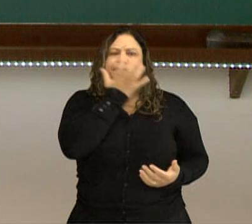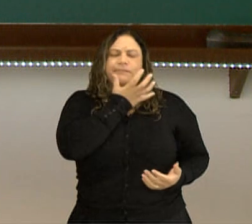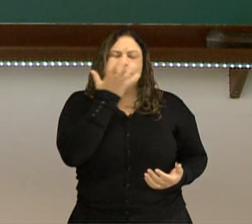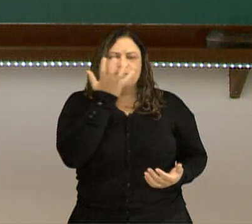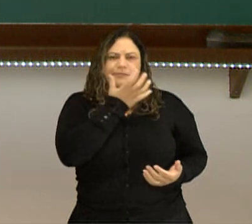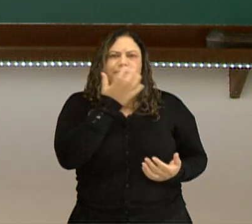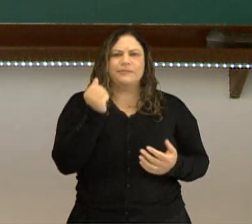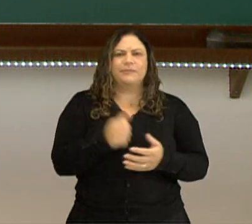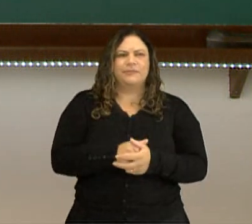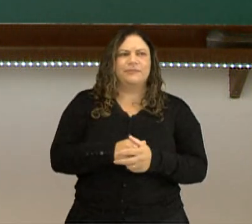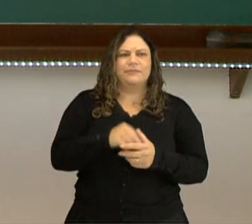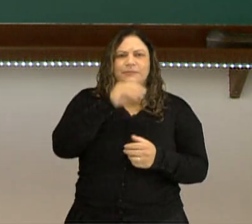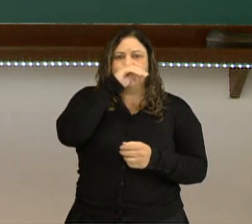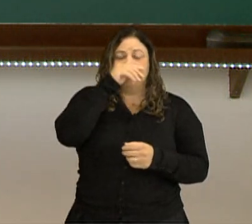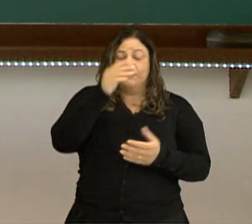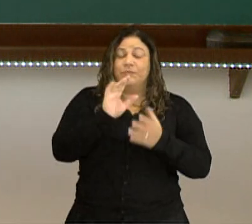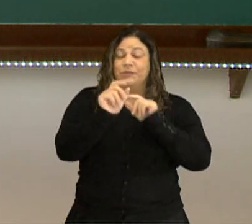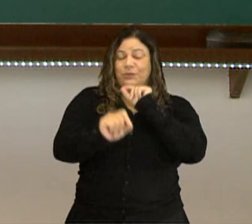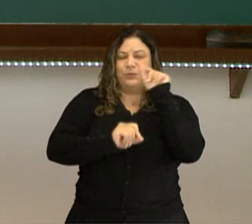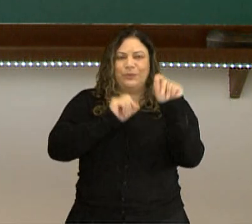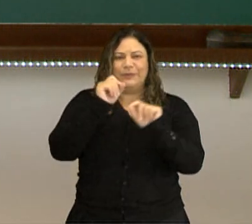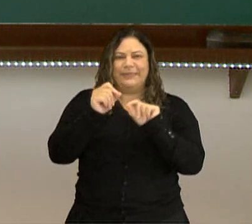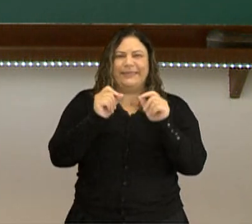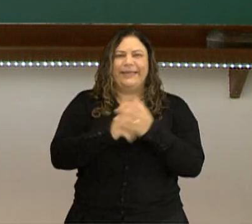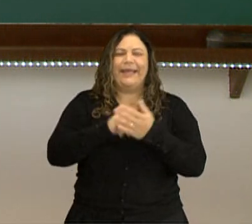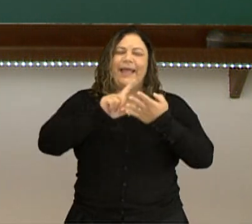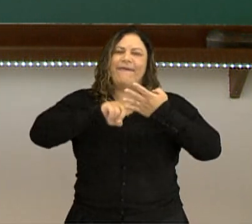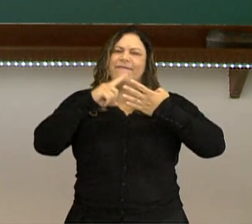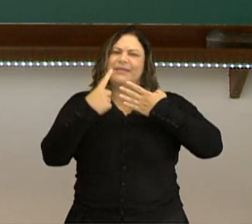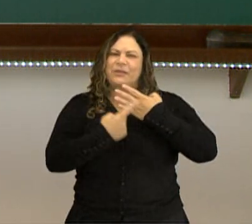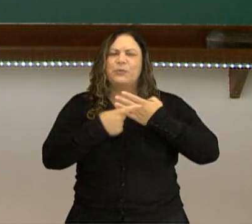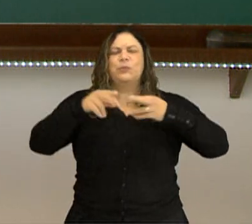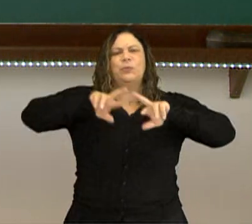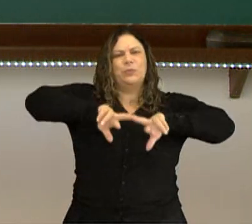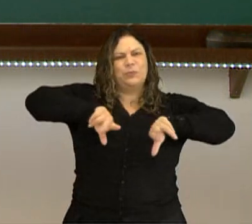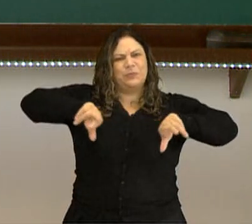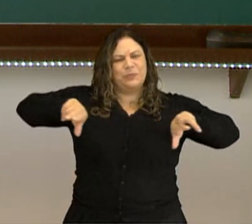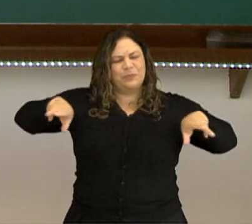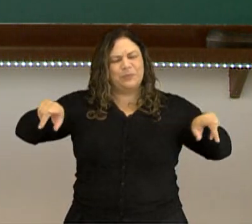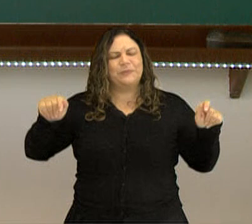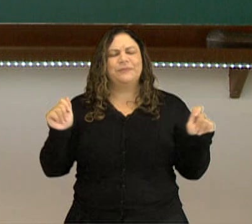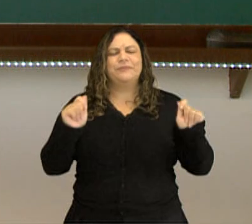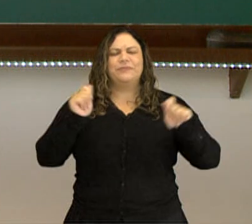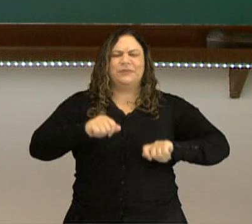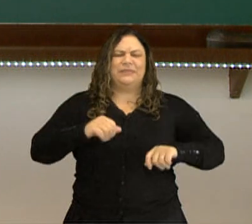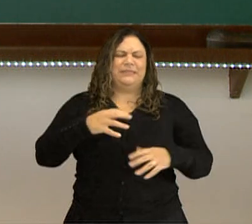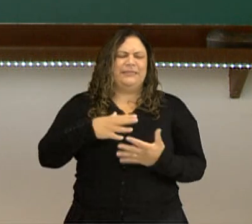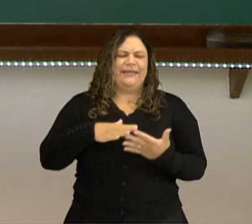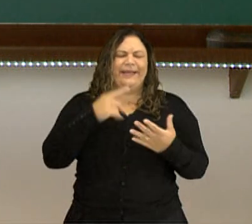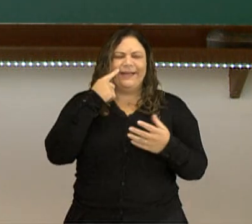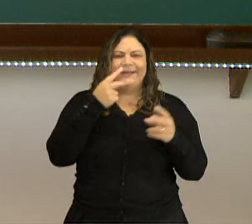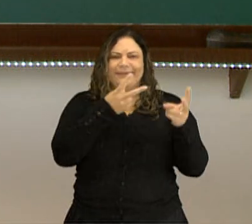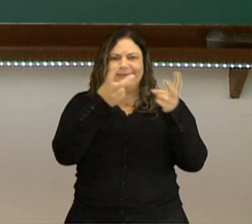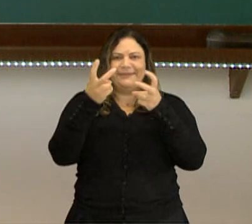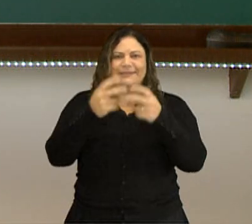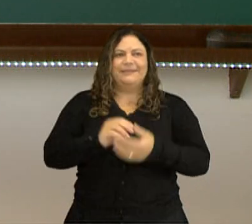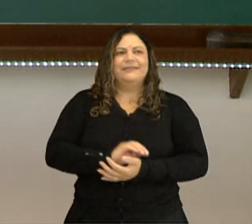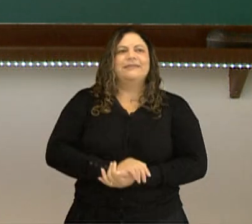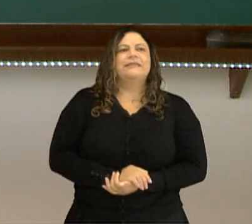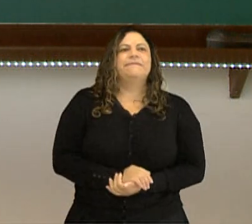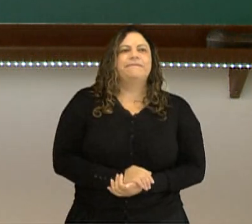aquelas figuras de linguagem, como a gente percebeu, foi utilizado muitas figuras de linguagem no texto. ok?